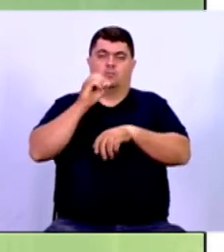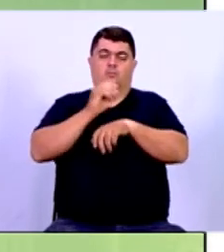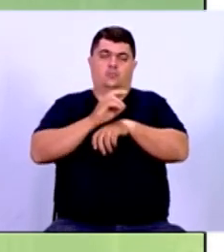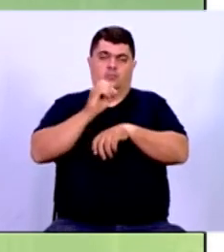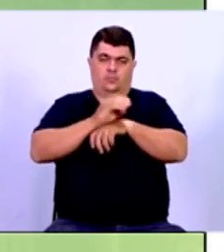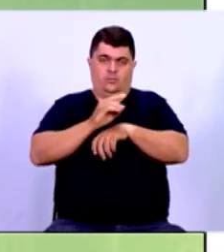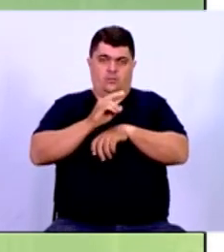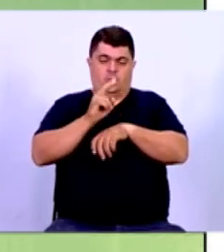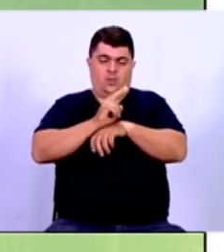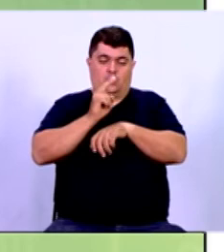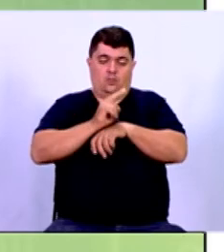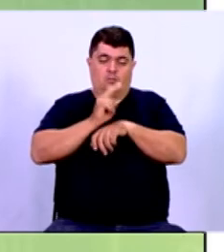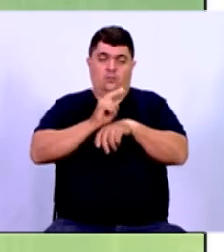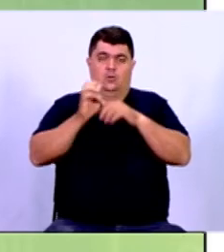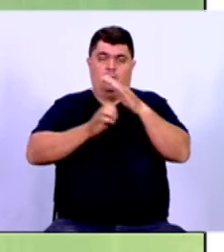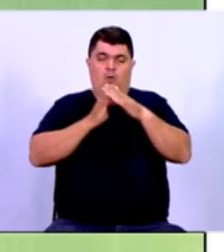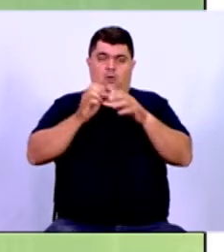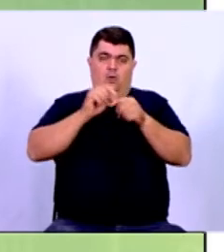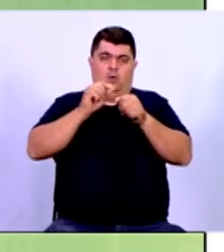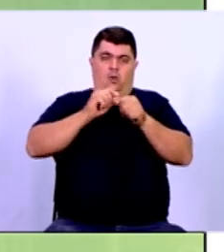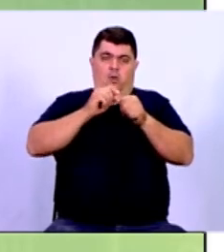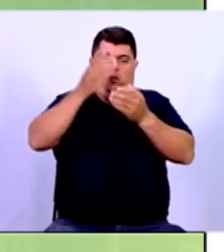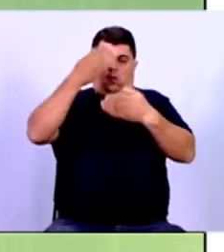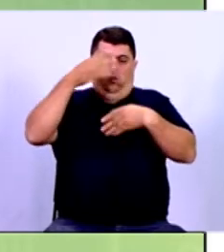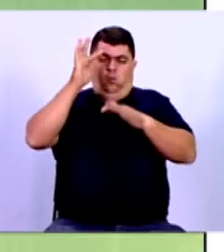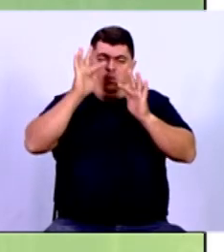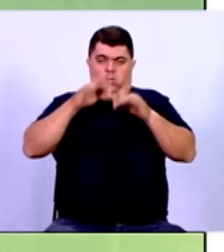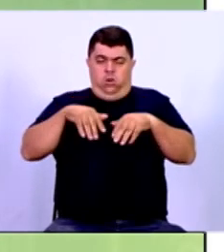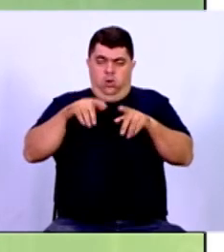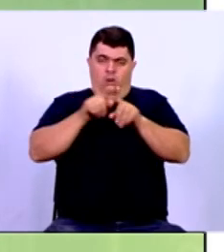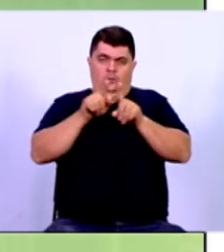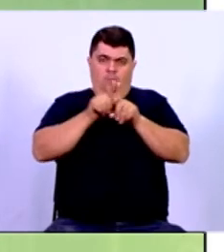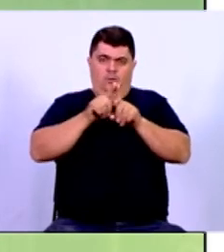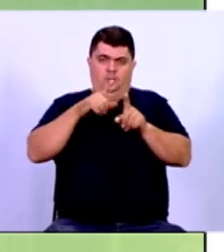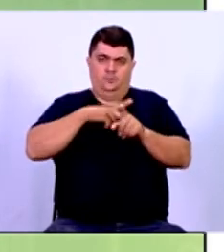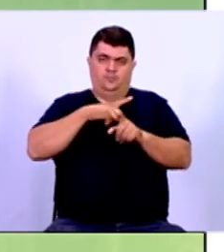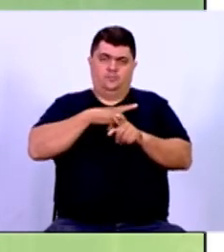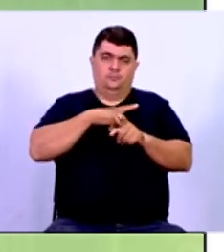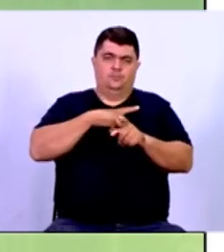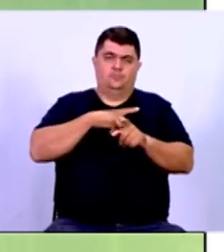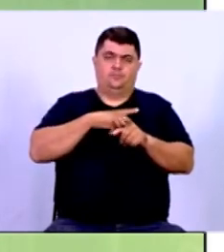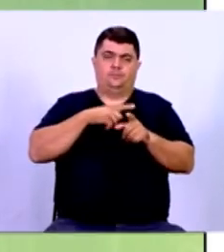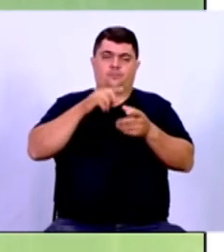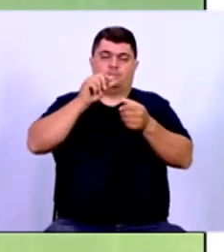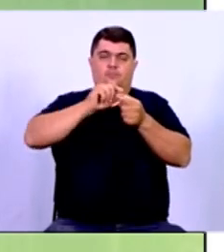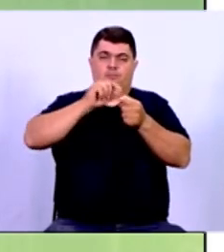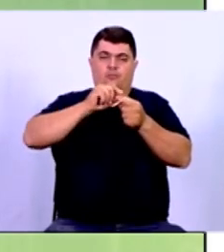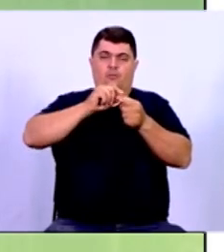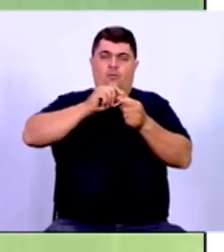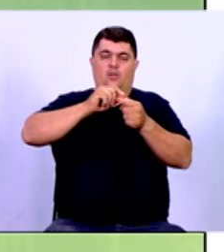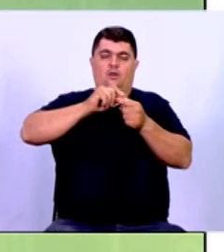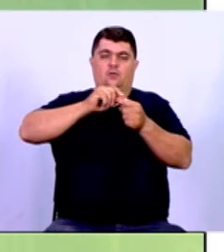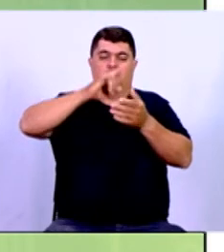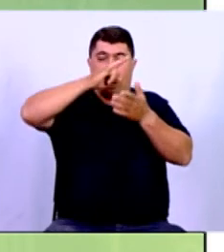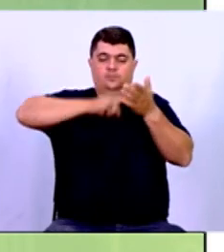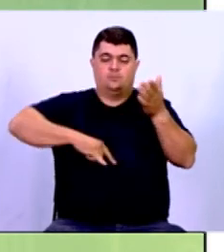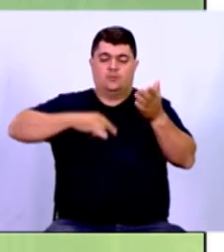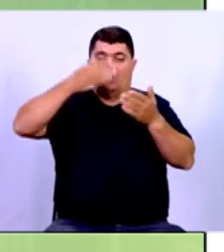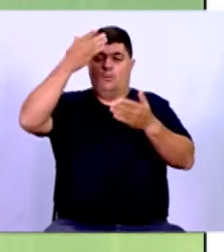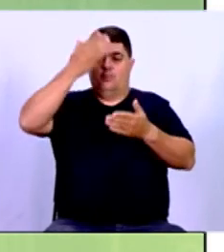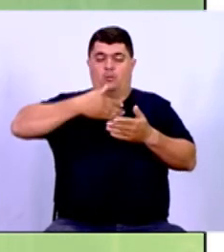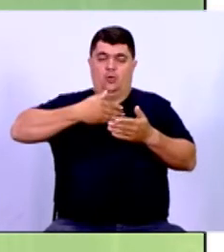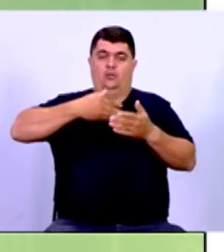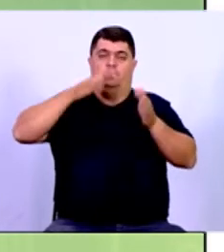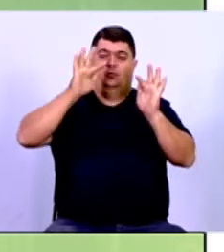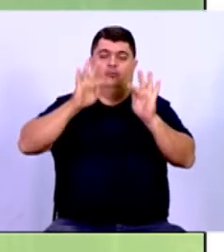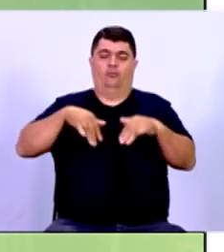empresa concedente, vai fazer uma avaliação final e vai dar o termo de realização de estágio para o aluno, indicando que